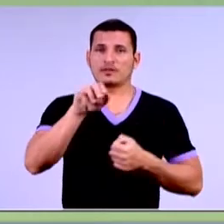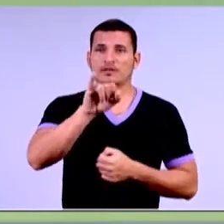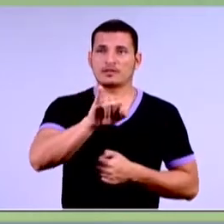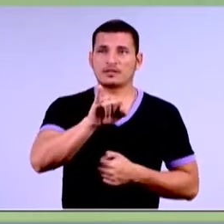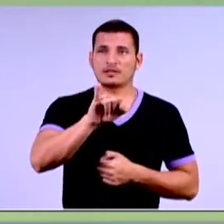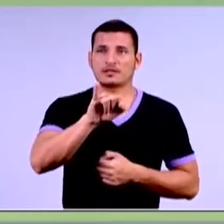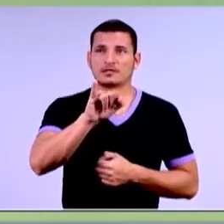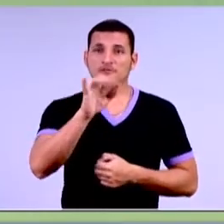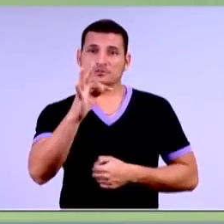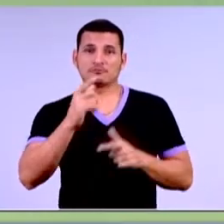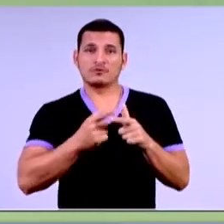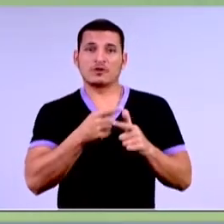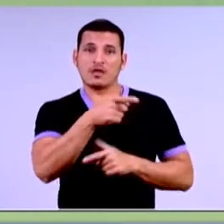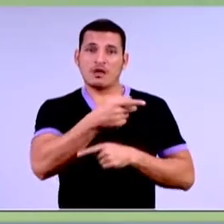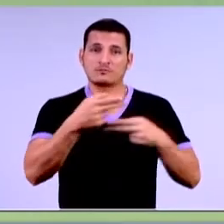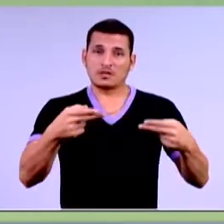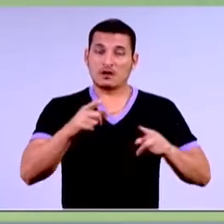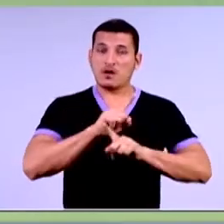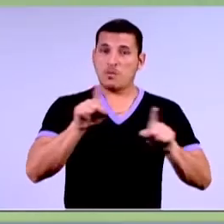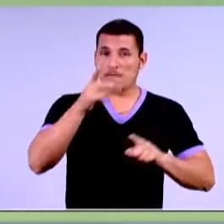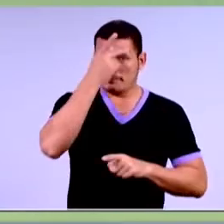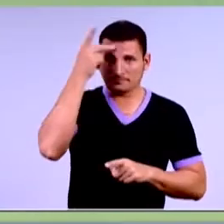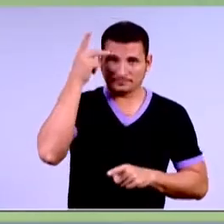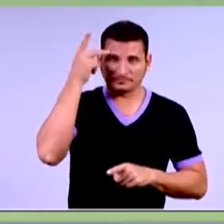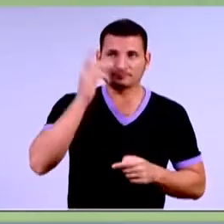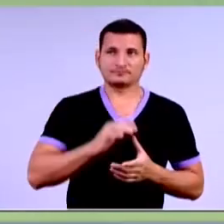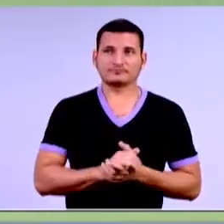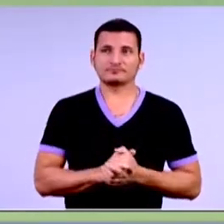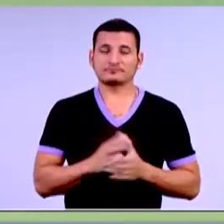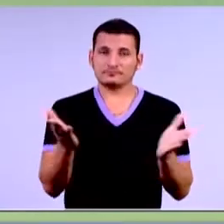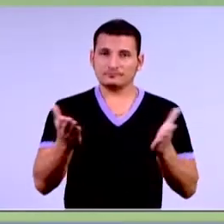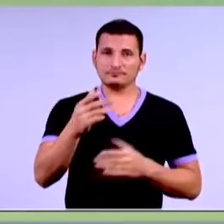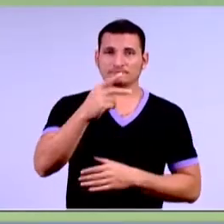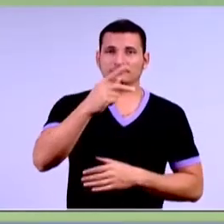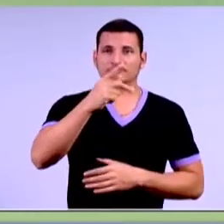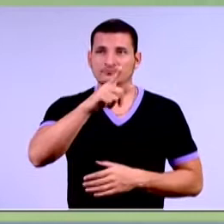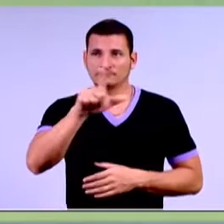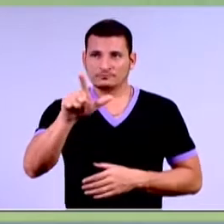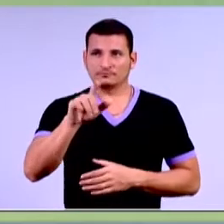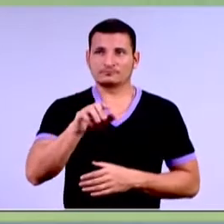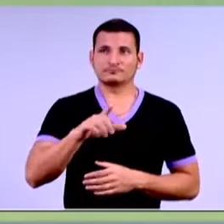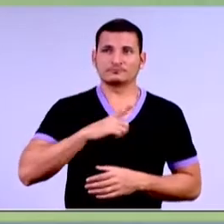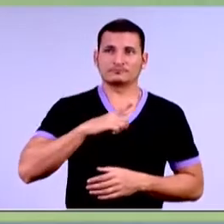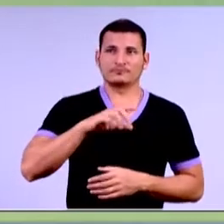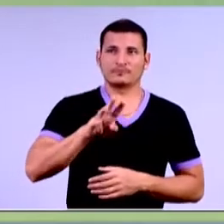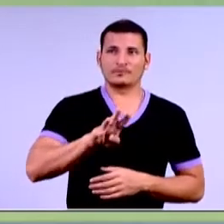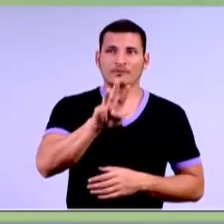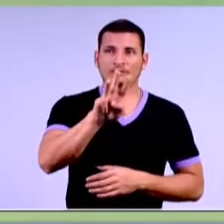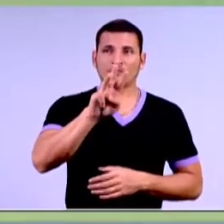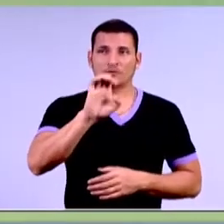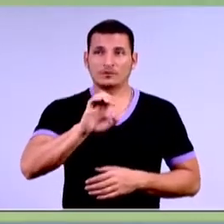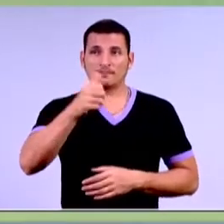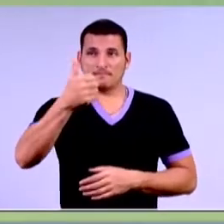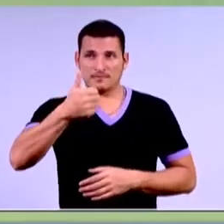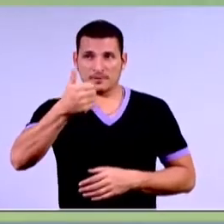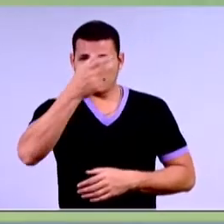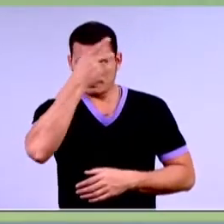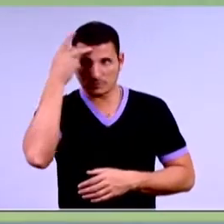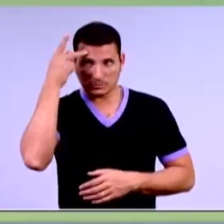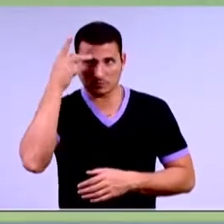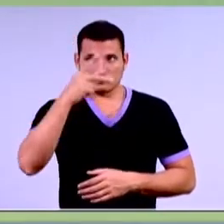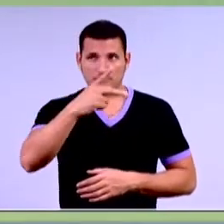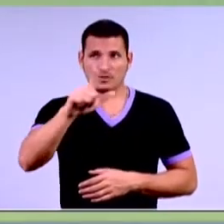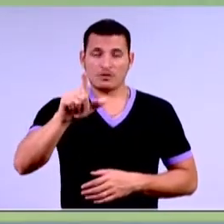objeto não é uma pessoa aí nós vamos procurá-lo no plural nós temos um wii que a primeira pessoa do plural nós